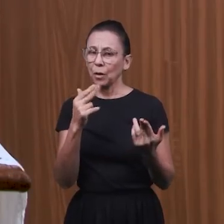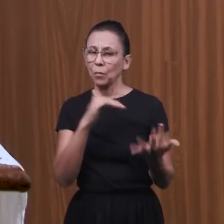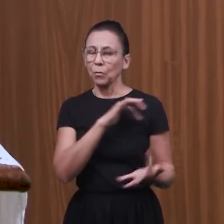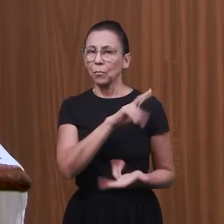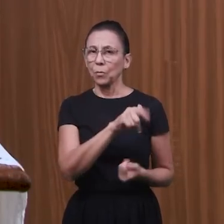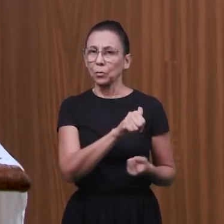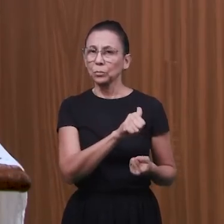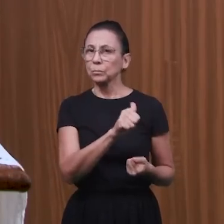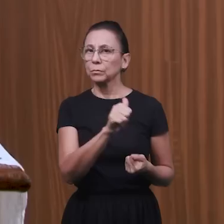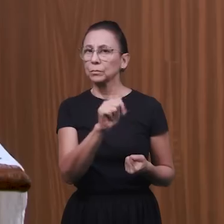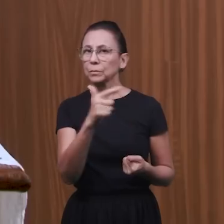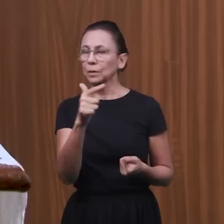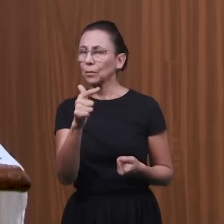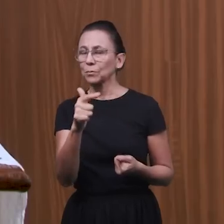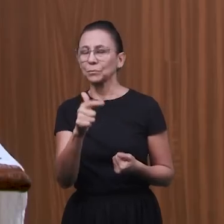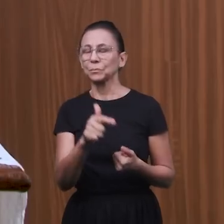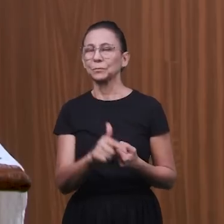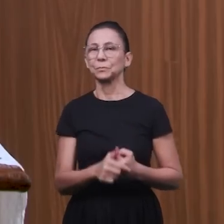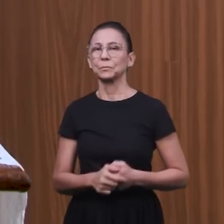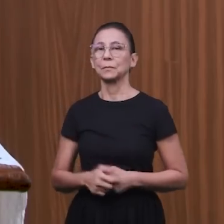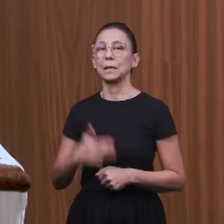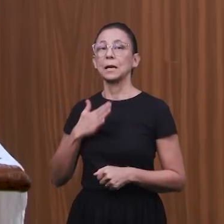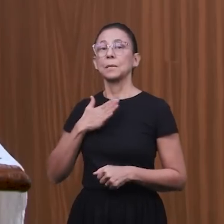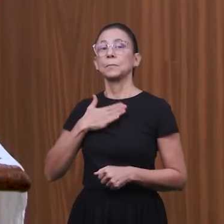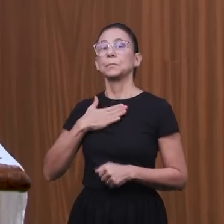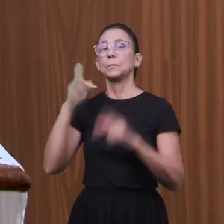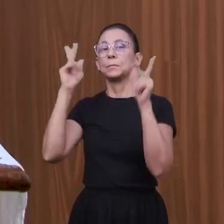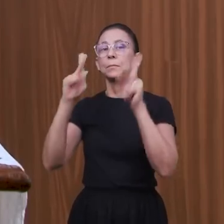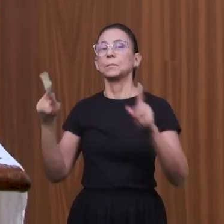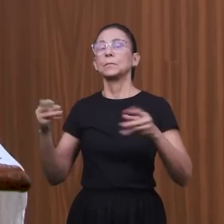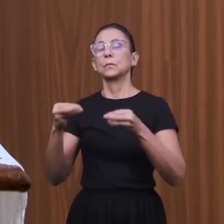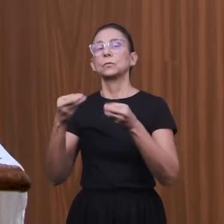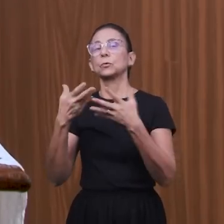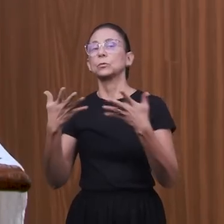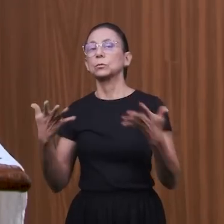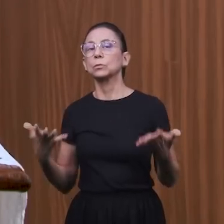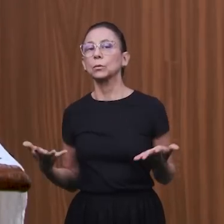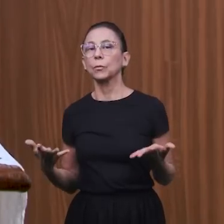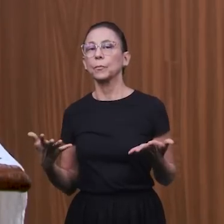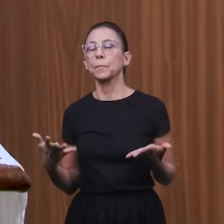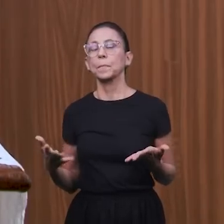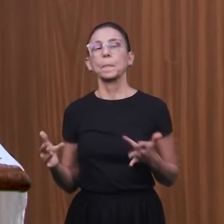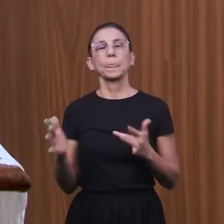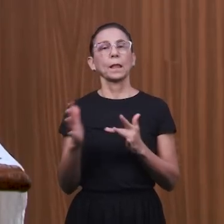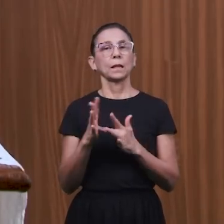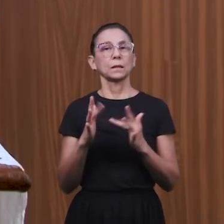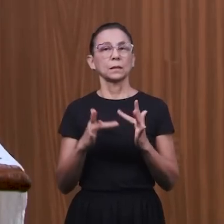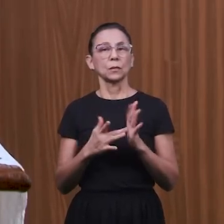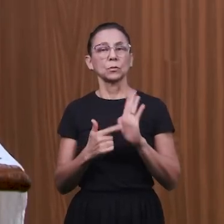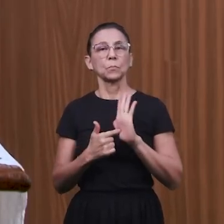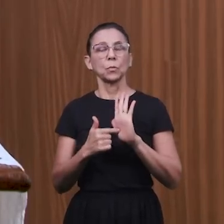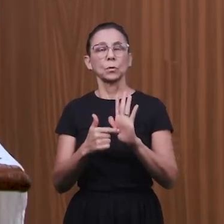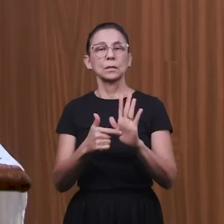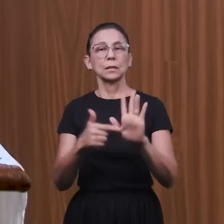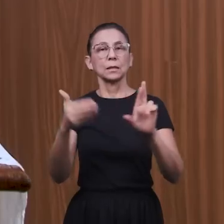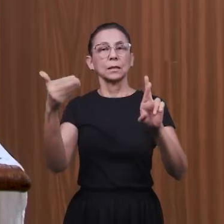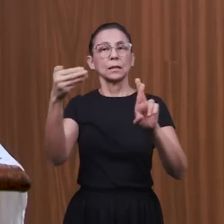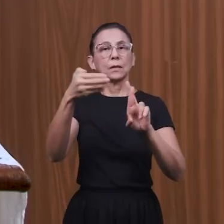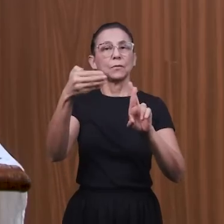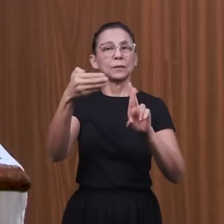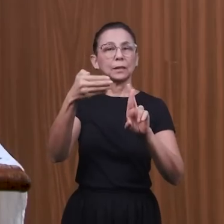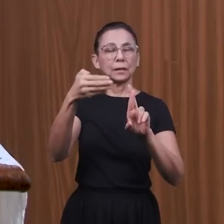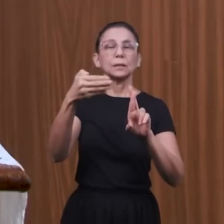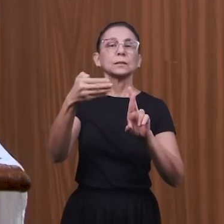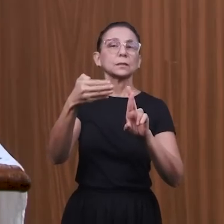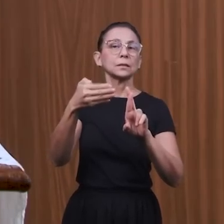minha paz eu vos dou. Vejam, queridos, que Jesus estava falando exatamente das referências, das